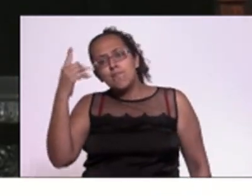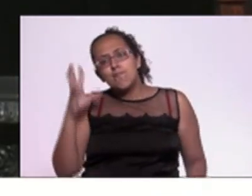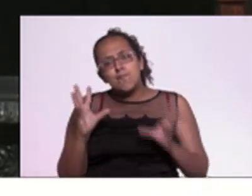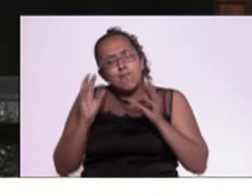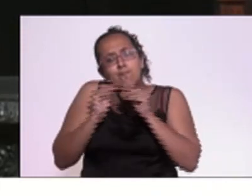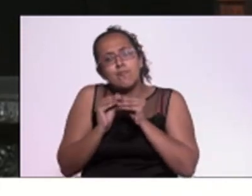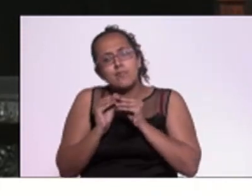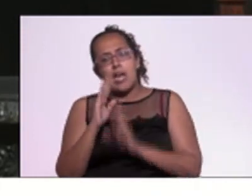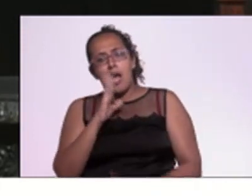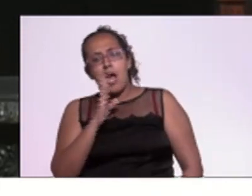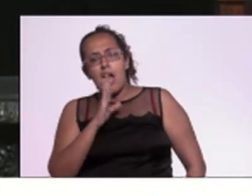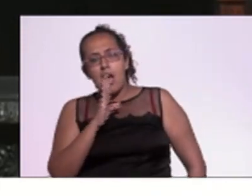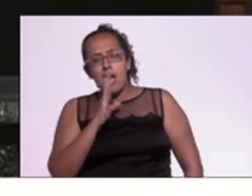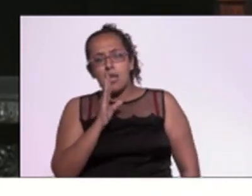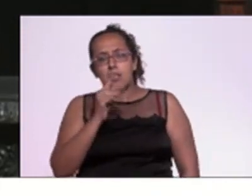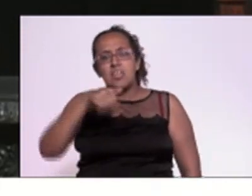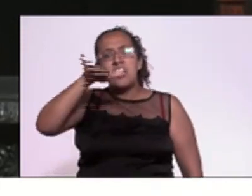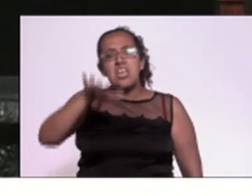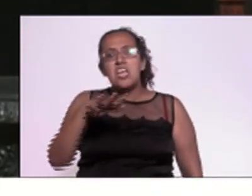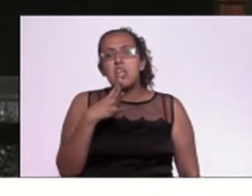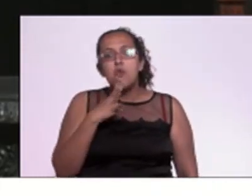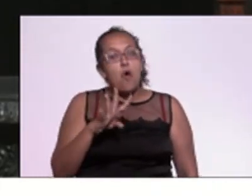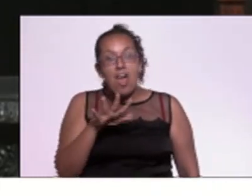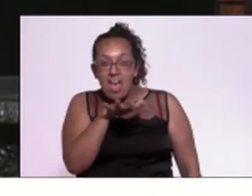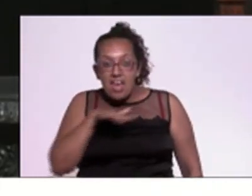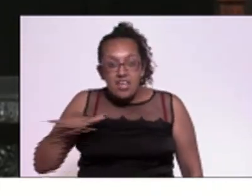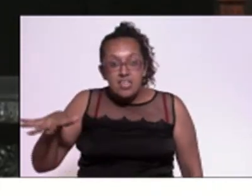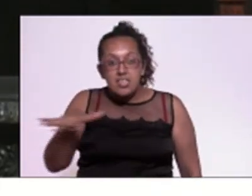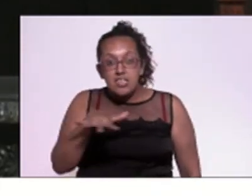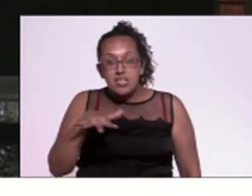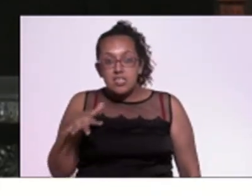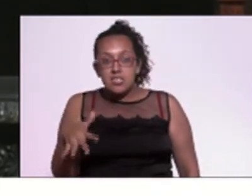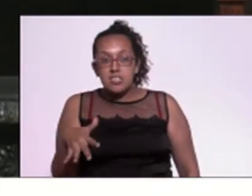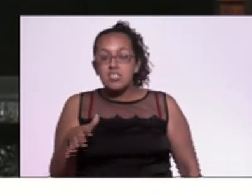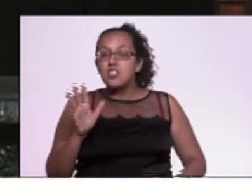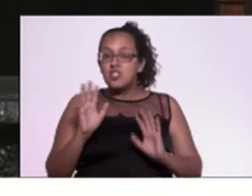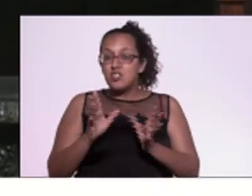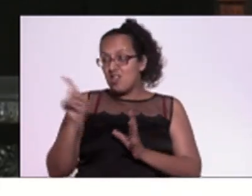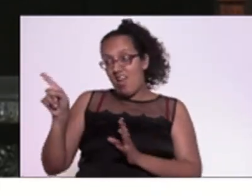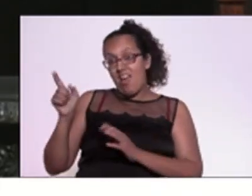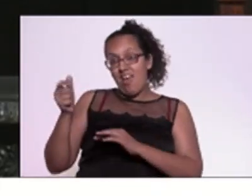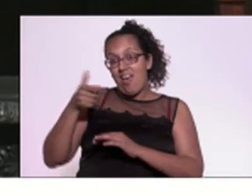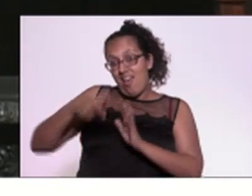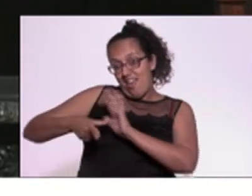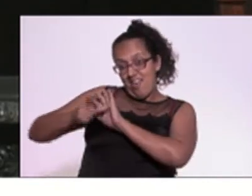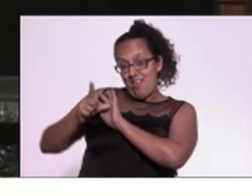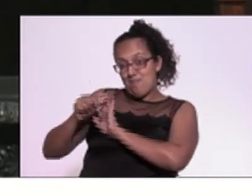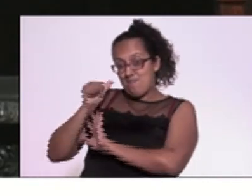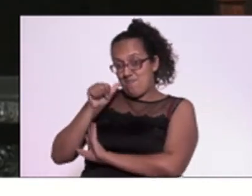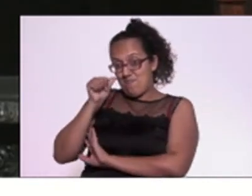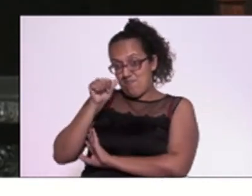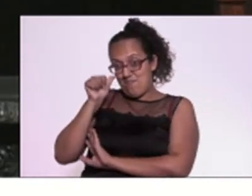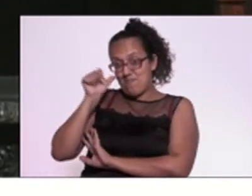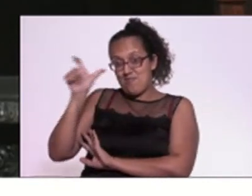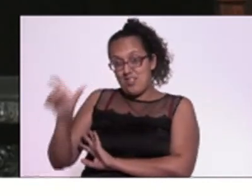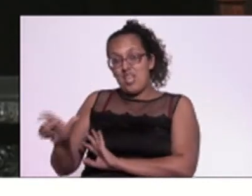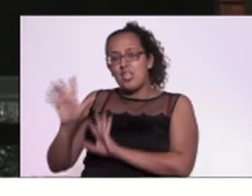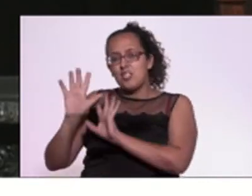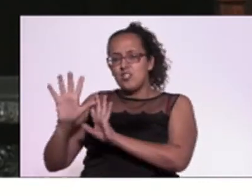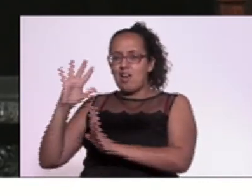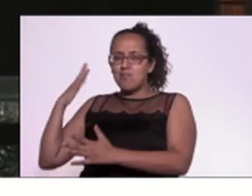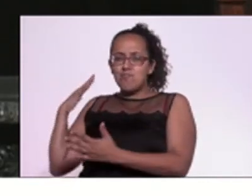Como é que eu vou começar falando do Adailton, né? O Adailton é um exemplo do audiovisual